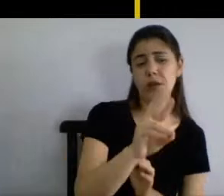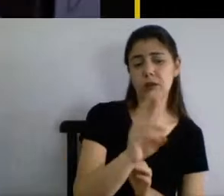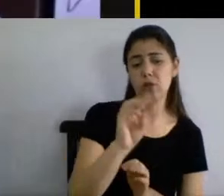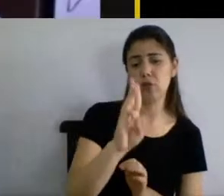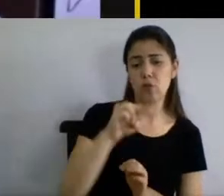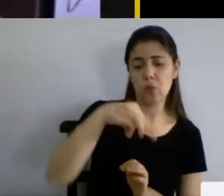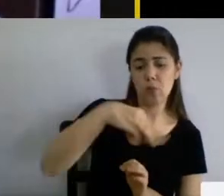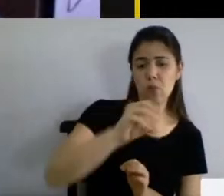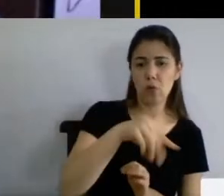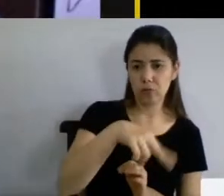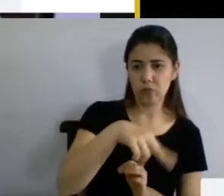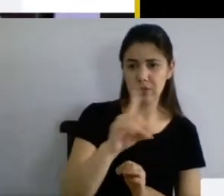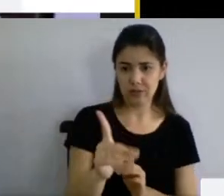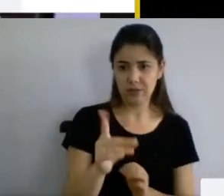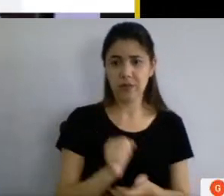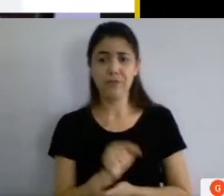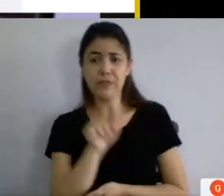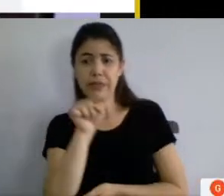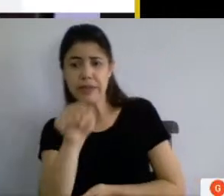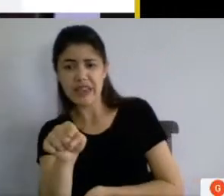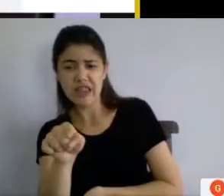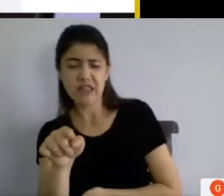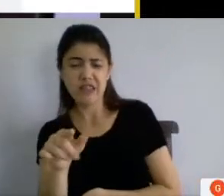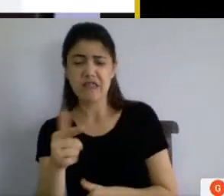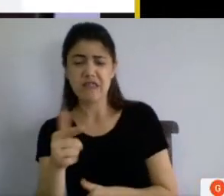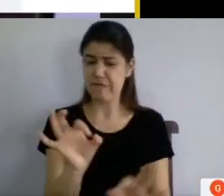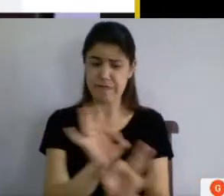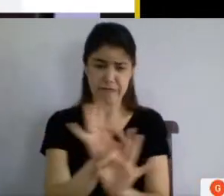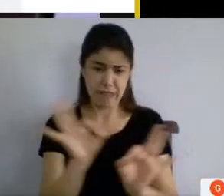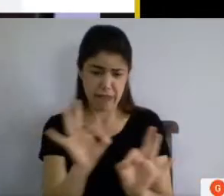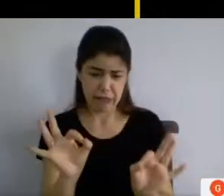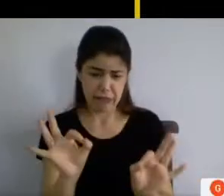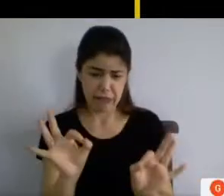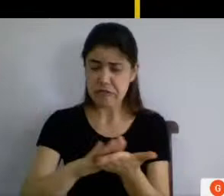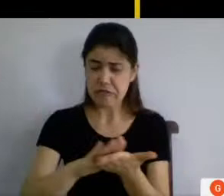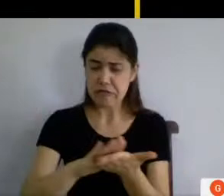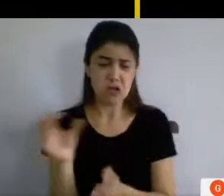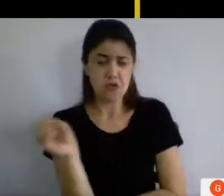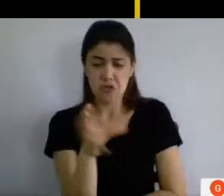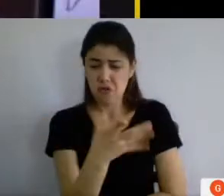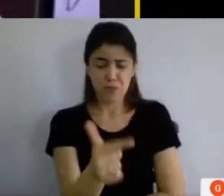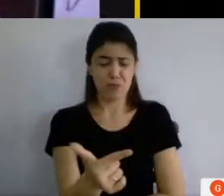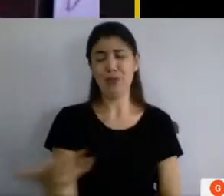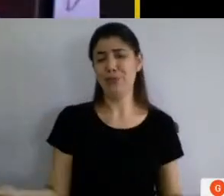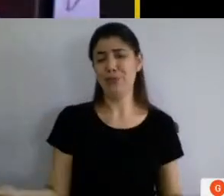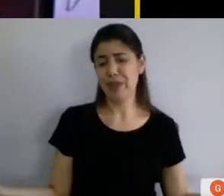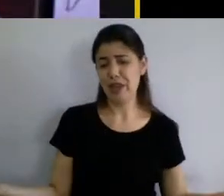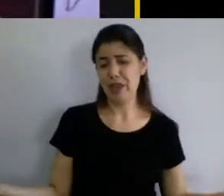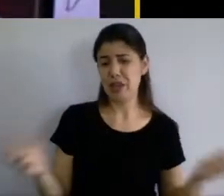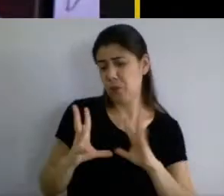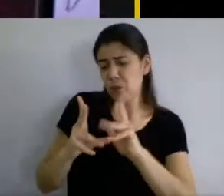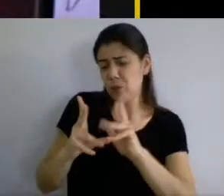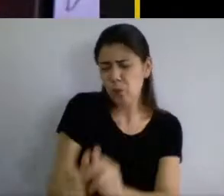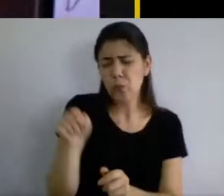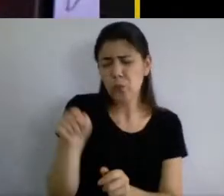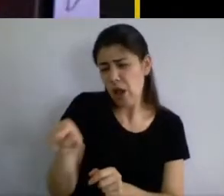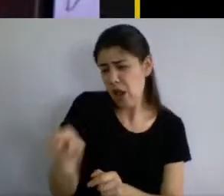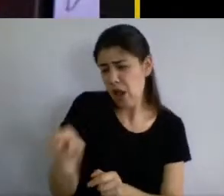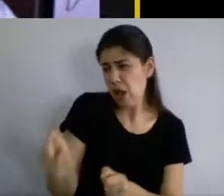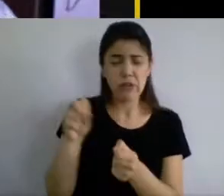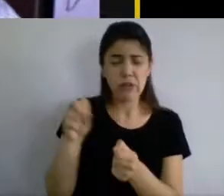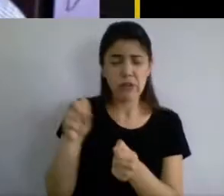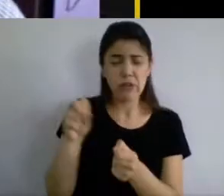faz é redundância, tudo que ele faz é lugar comum. Agora, um